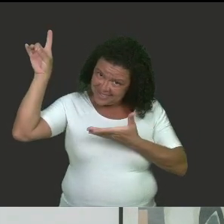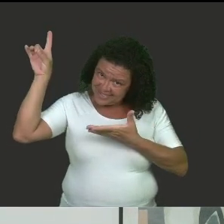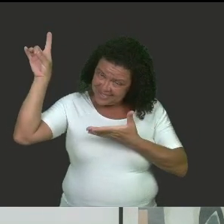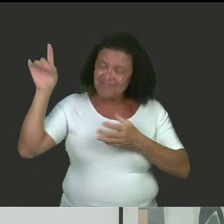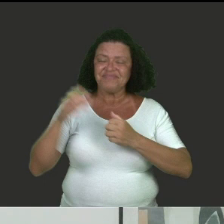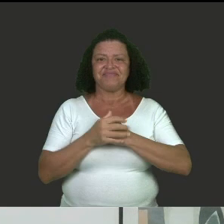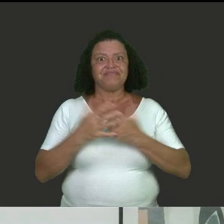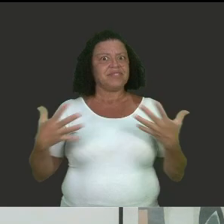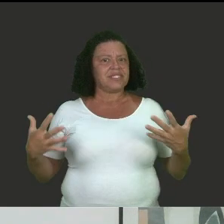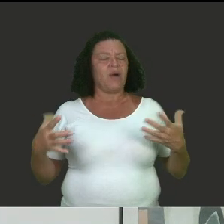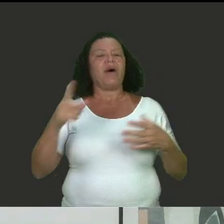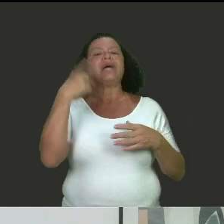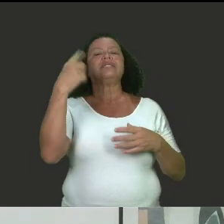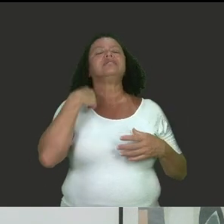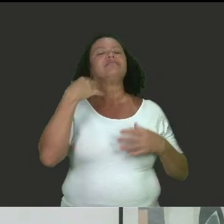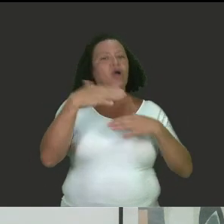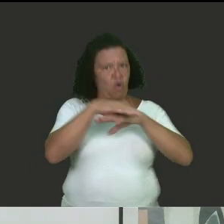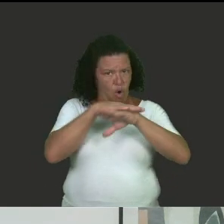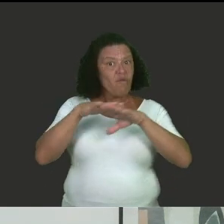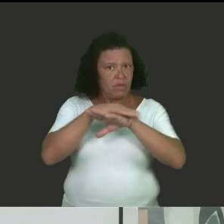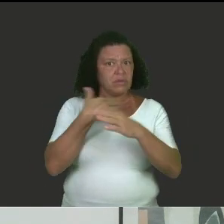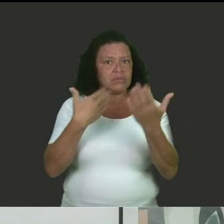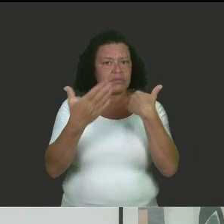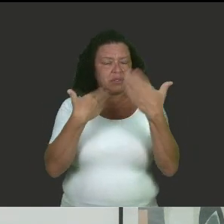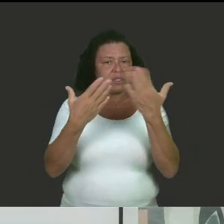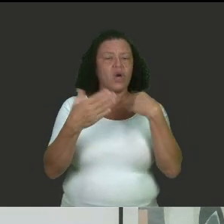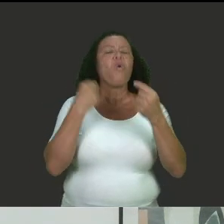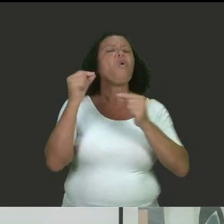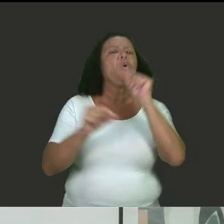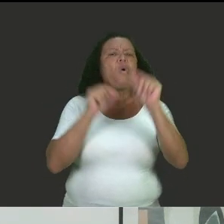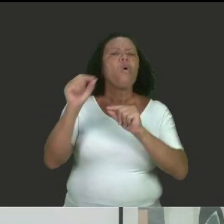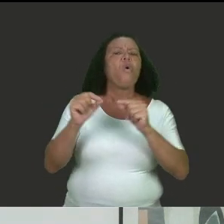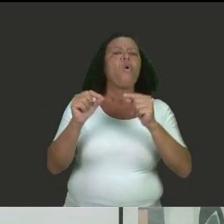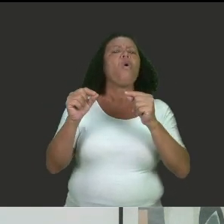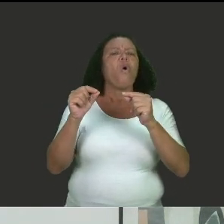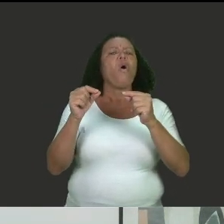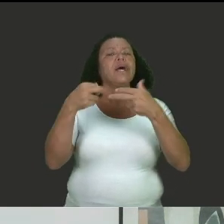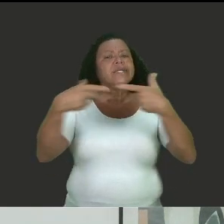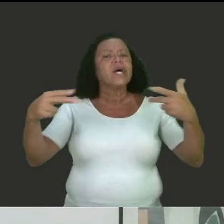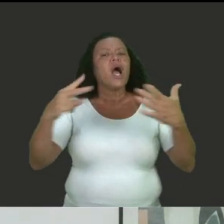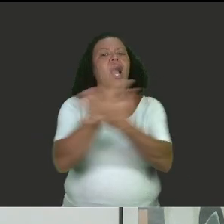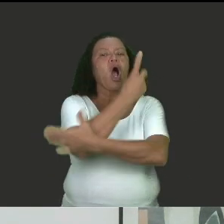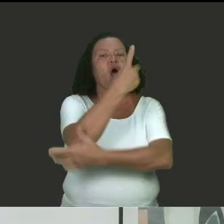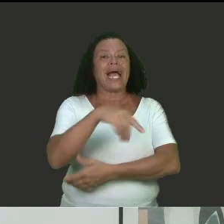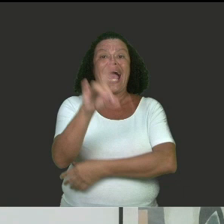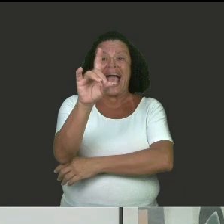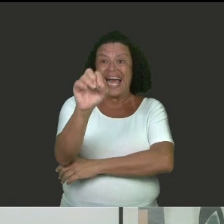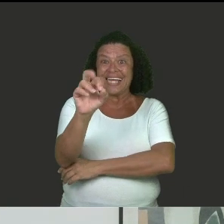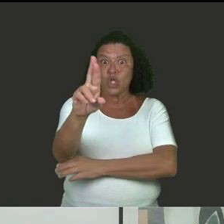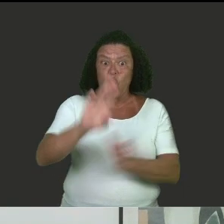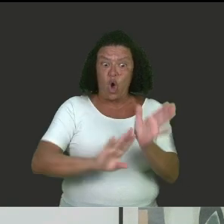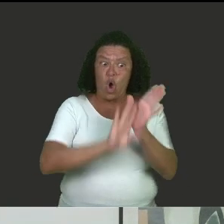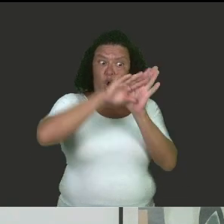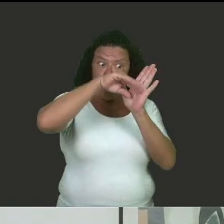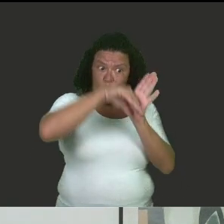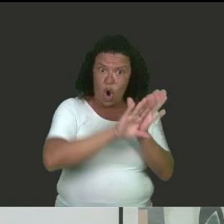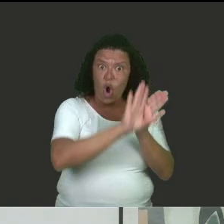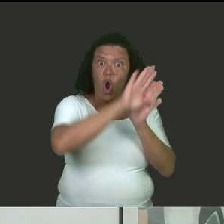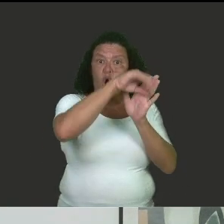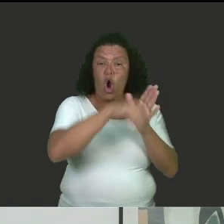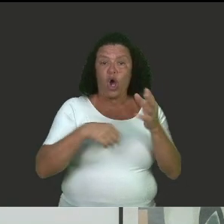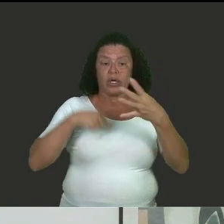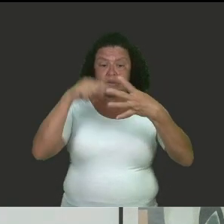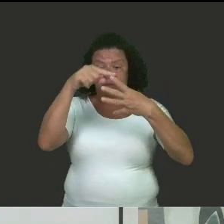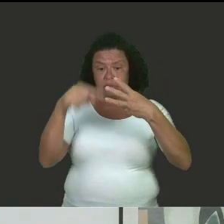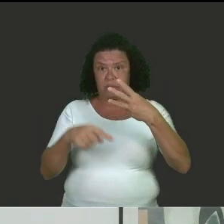a gente vai conversar sobre os motivos da resignação. Na dor expiação, são 3 tipos de dor, tá?